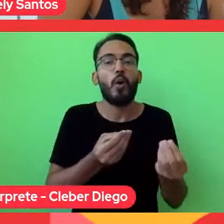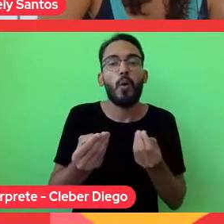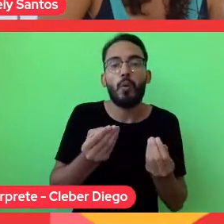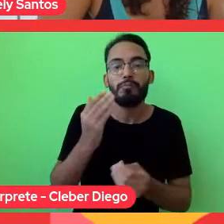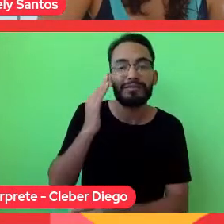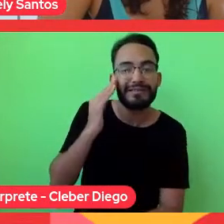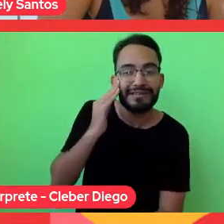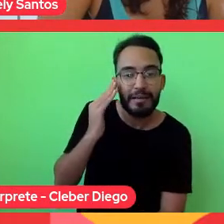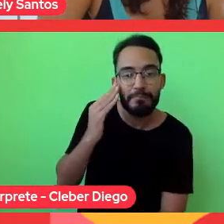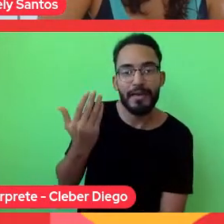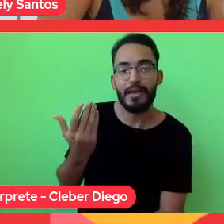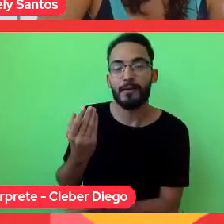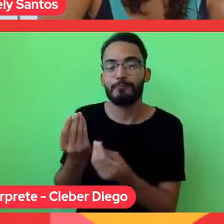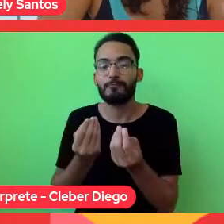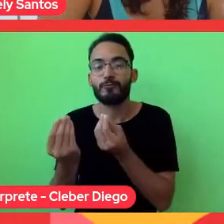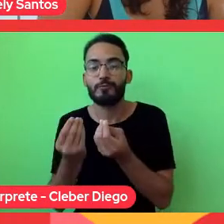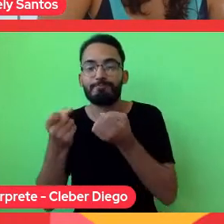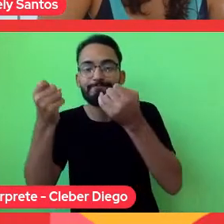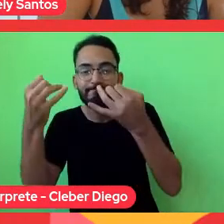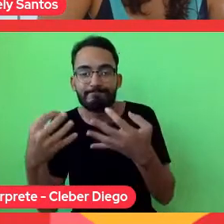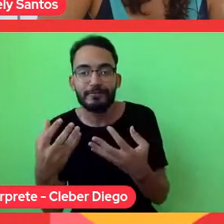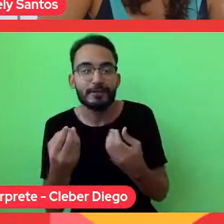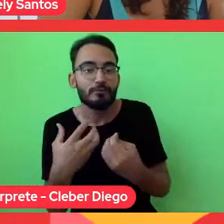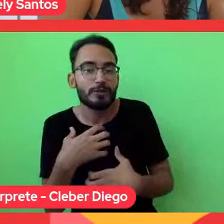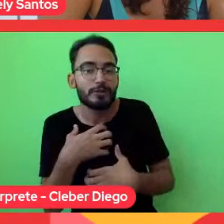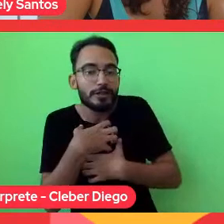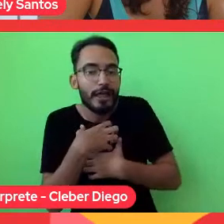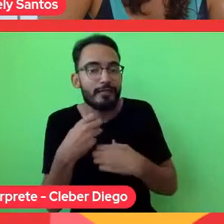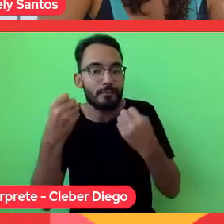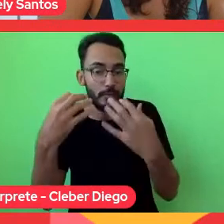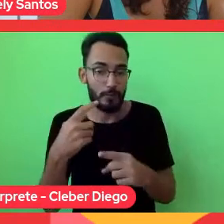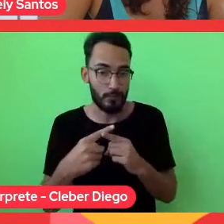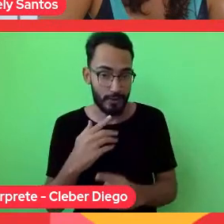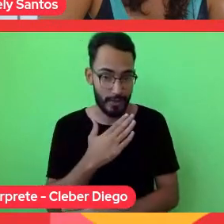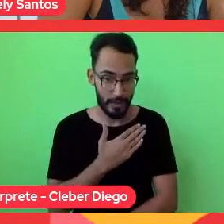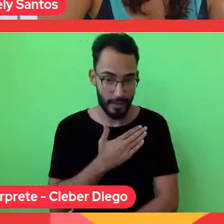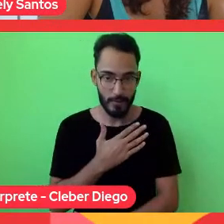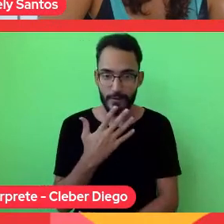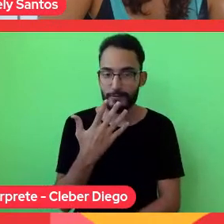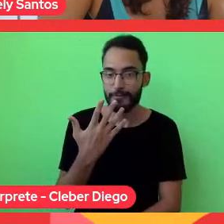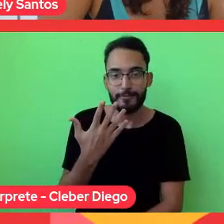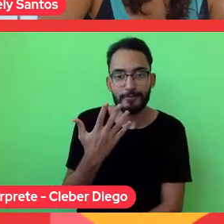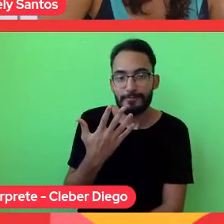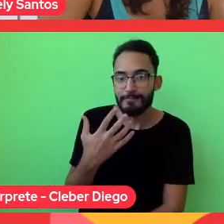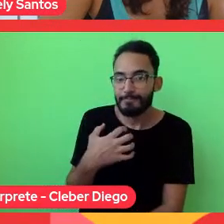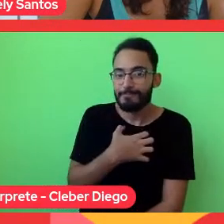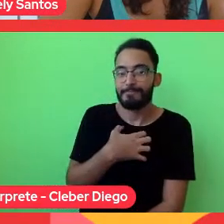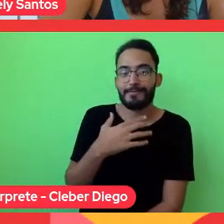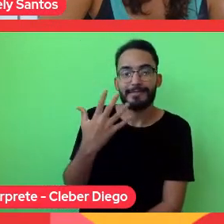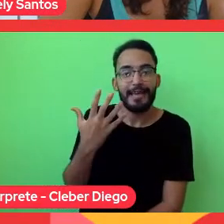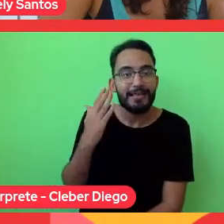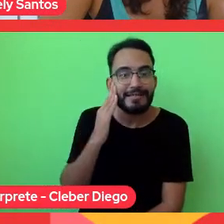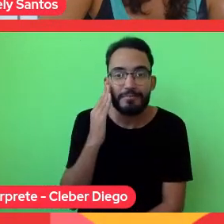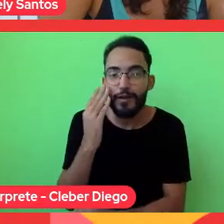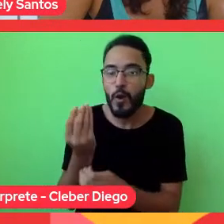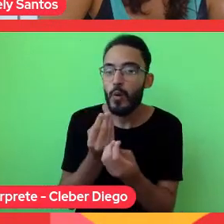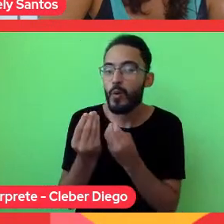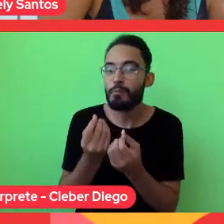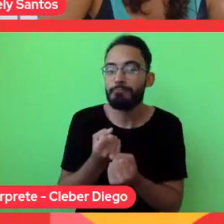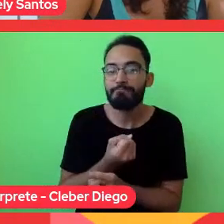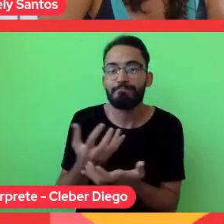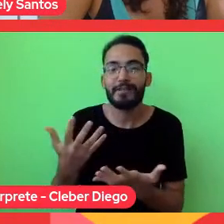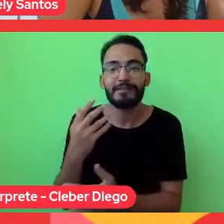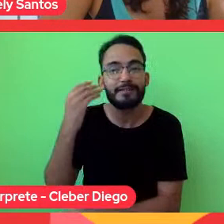saber o que passar, de uma forma como passar, porque eu fiquei aqui apaixonada, eu queria saber um pouquinho como passar essa